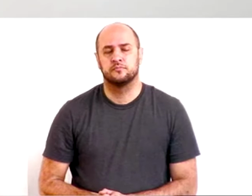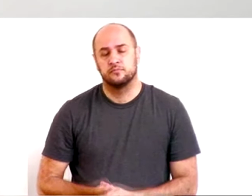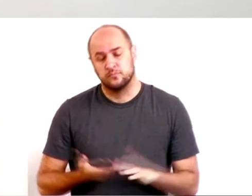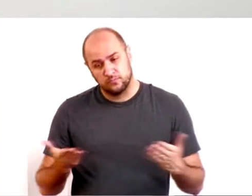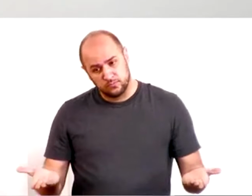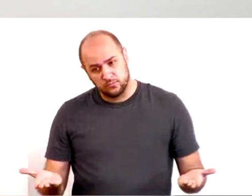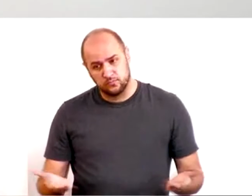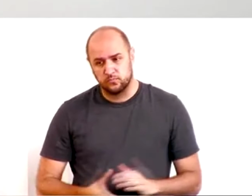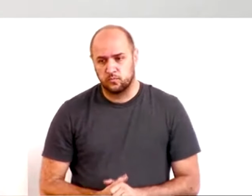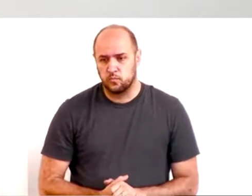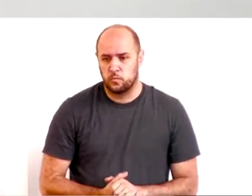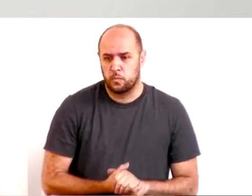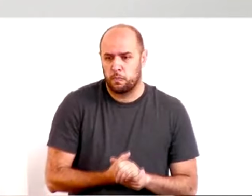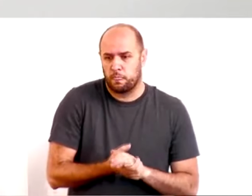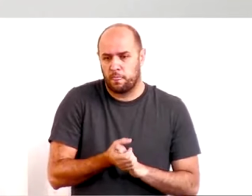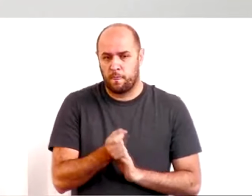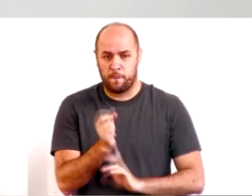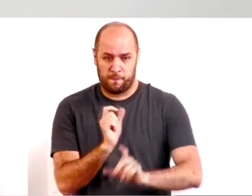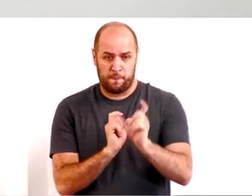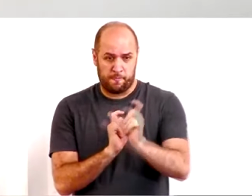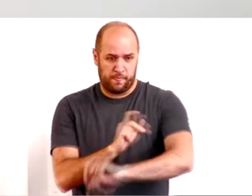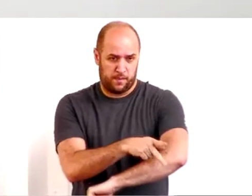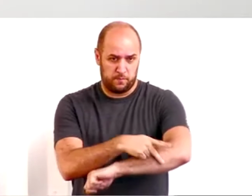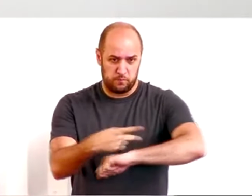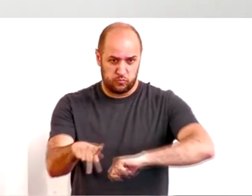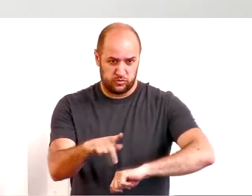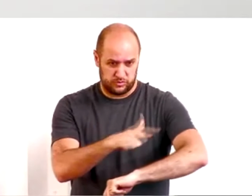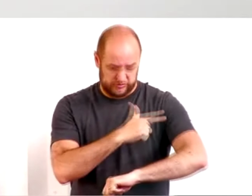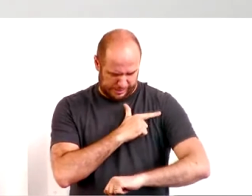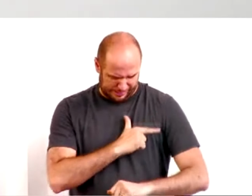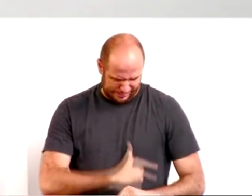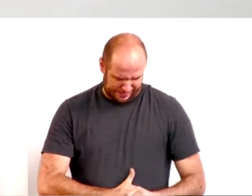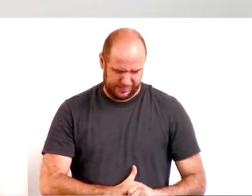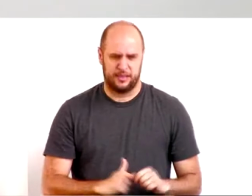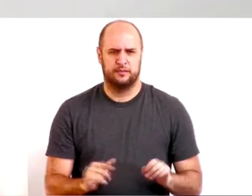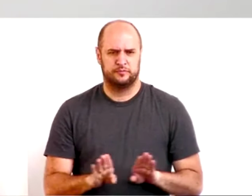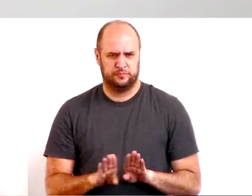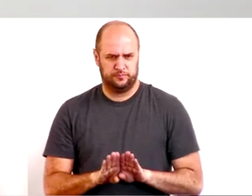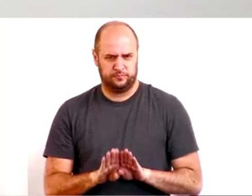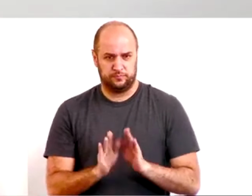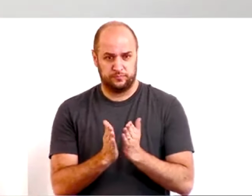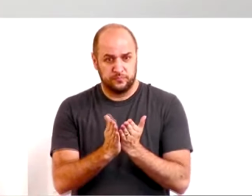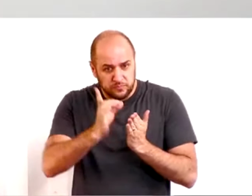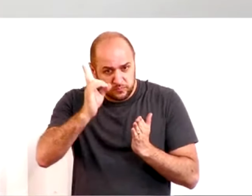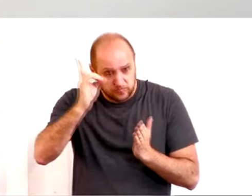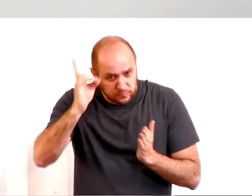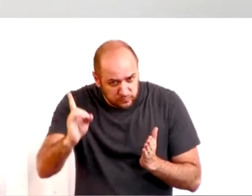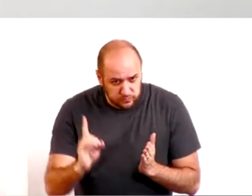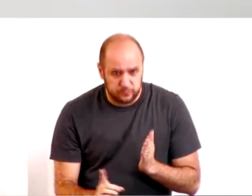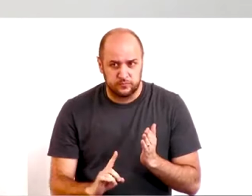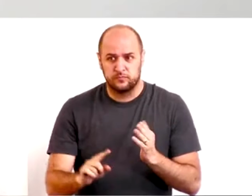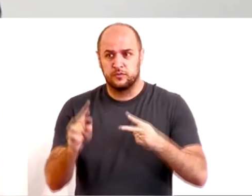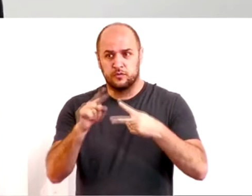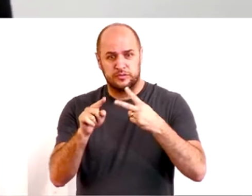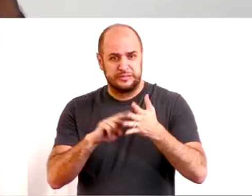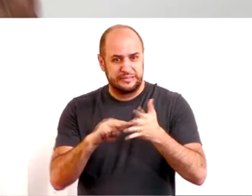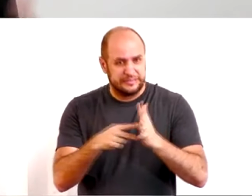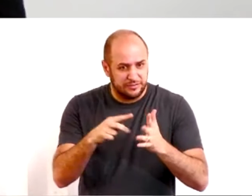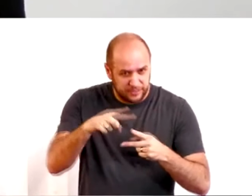Portanto, o termo pureza ou ser limpo na Escritura Sagrada possui pelo menos dois